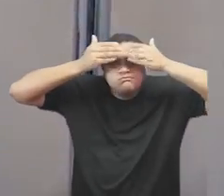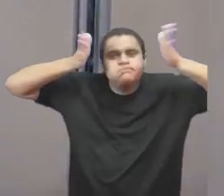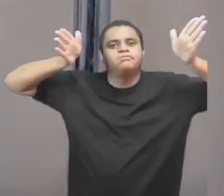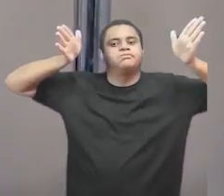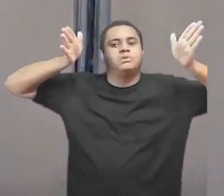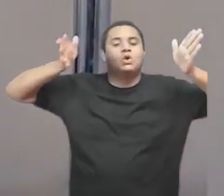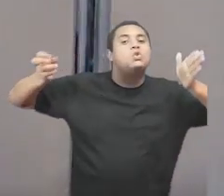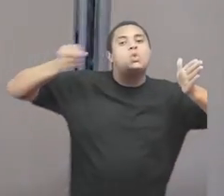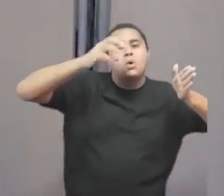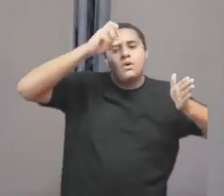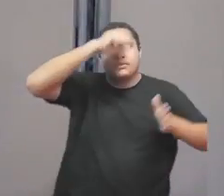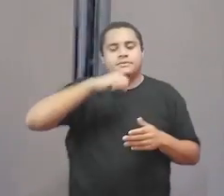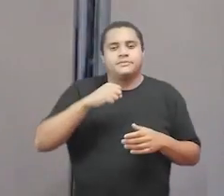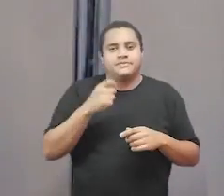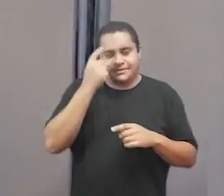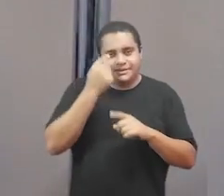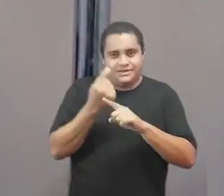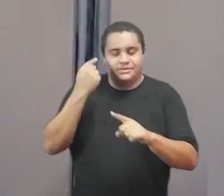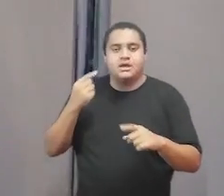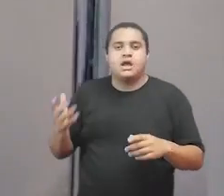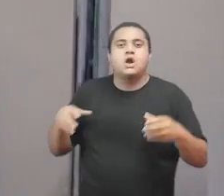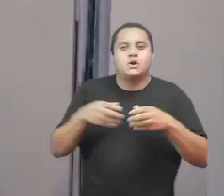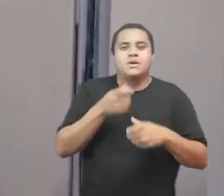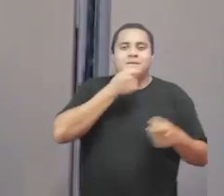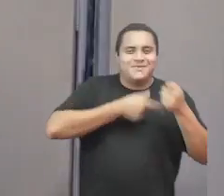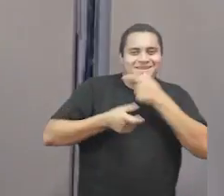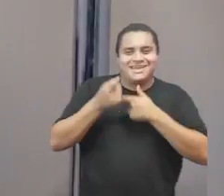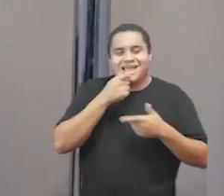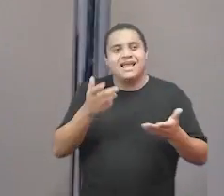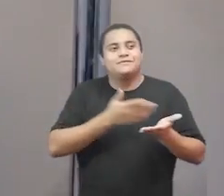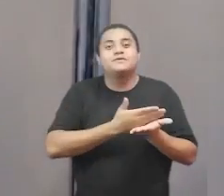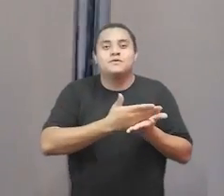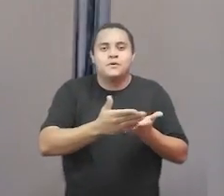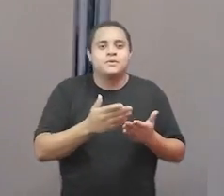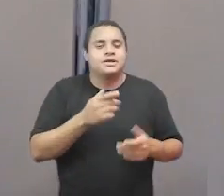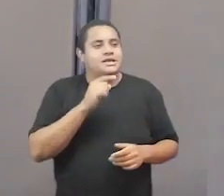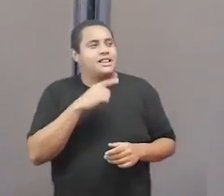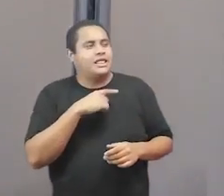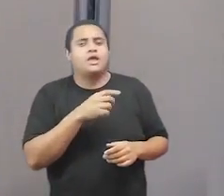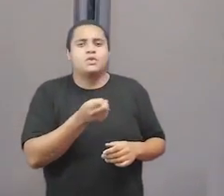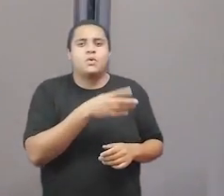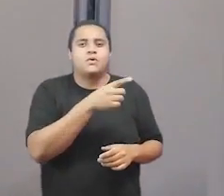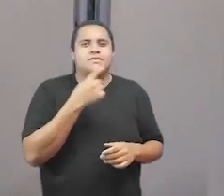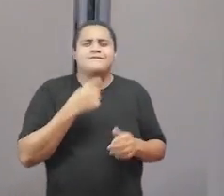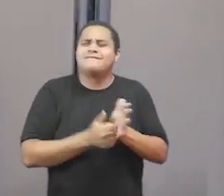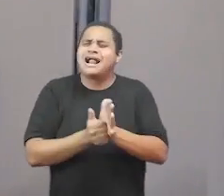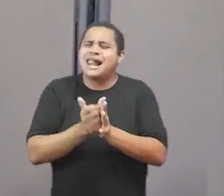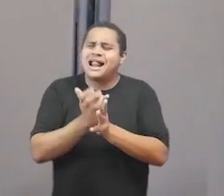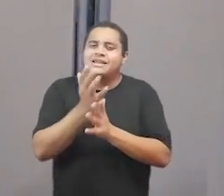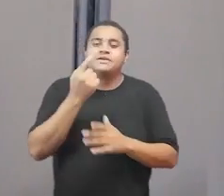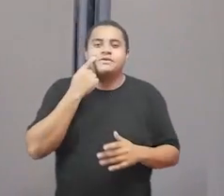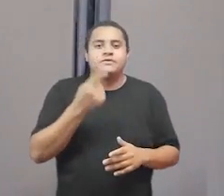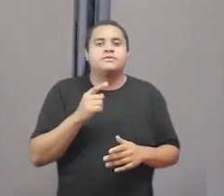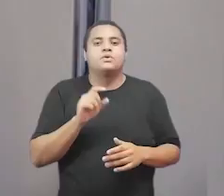É engraçado, no mundo do stand-up, sempre que alguém vai fazer um show pela primeira vez, o cara é iniciante, né? A gente chama de open mic. Várias vezes